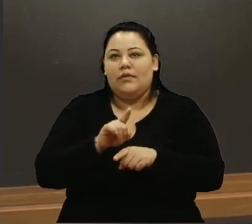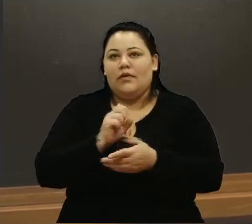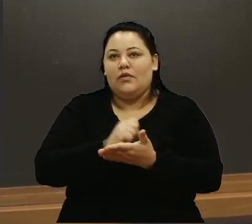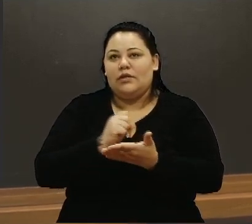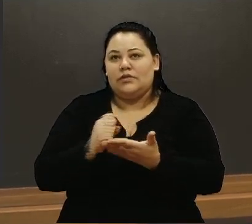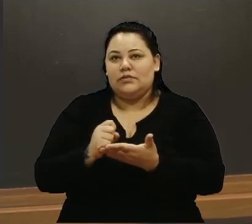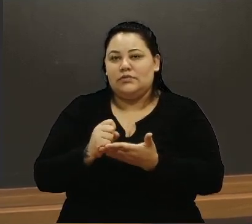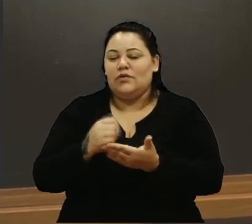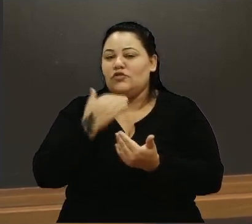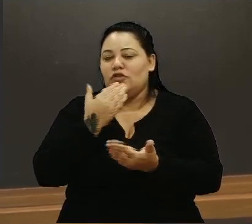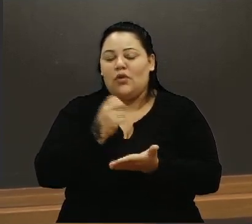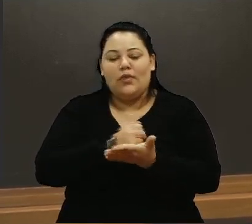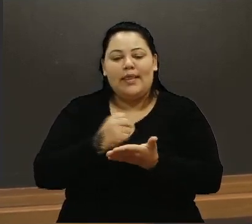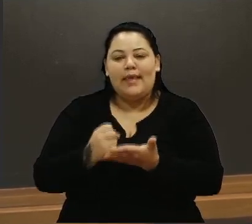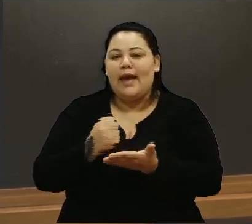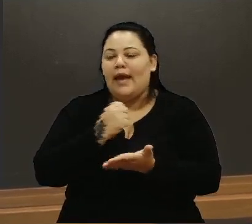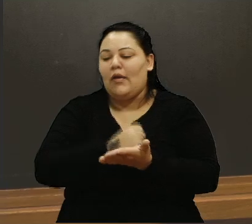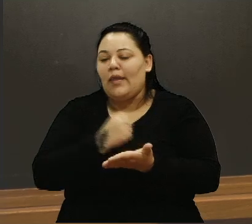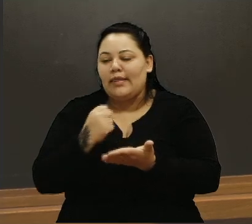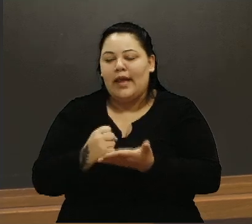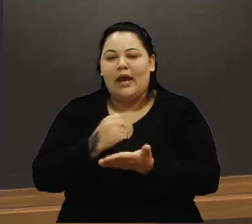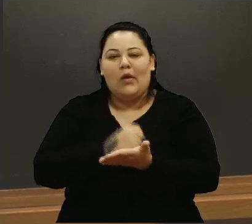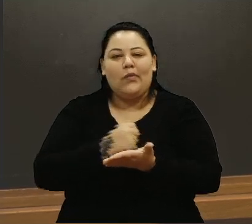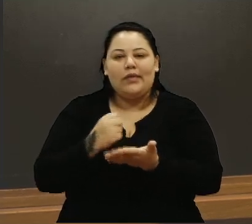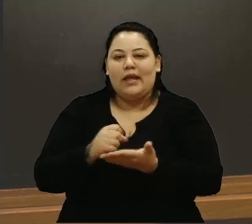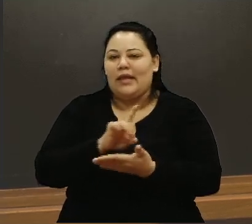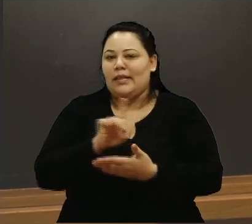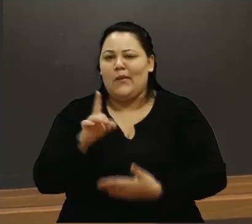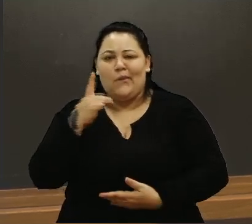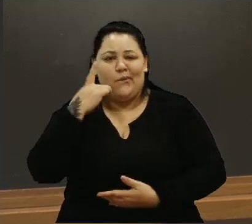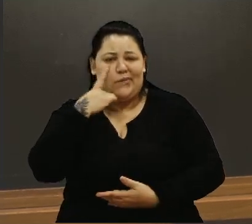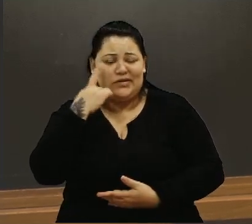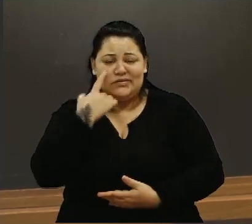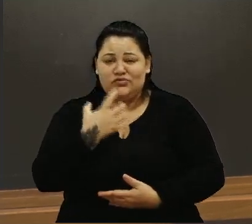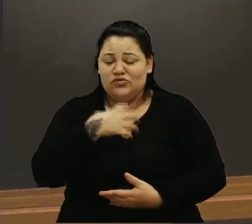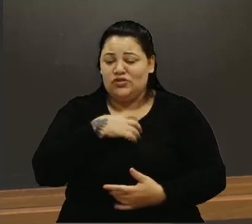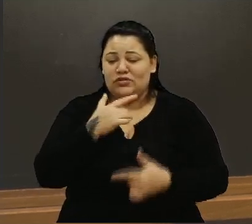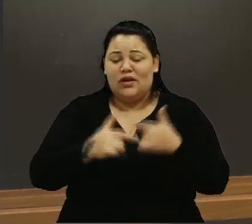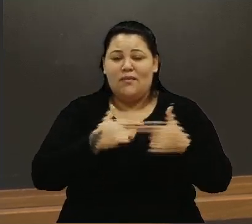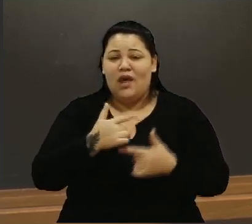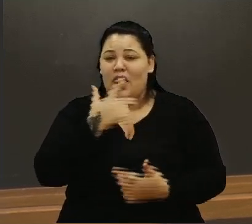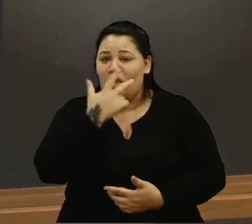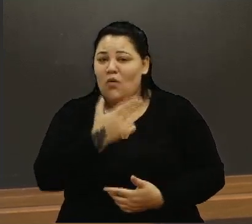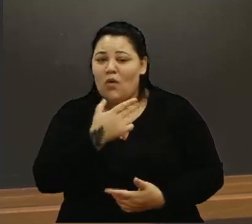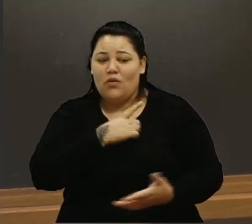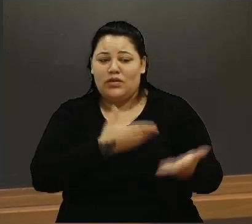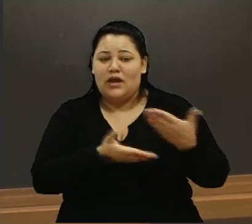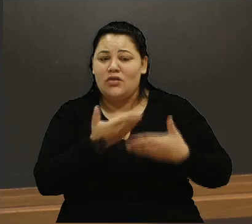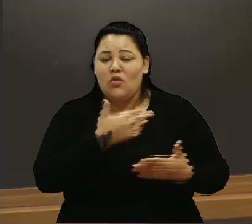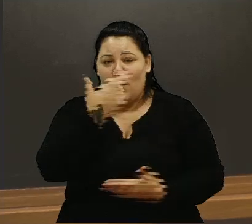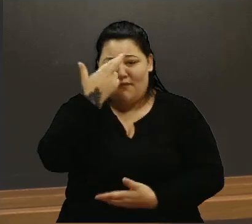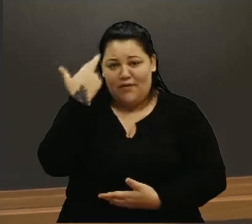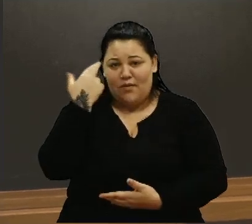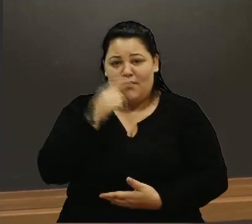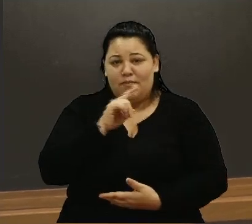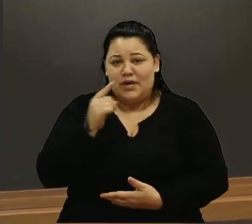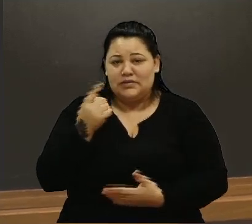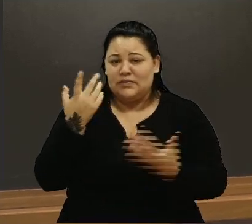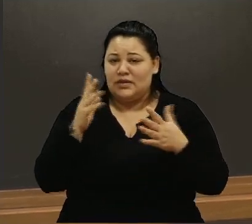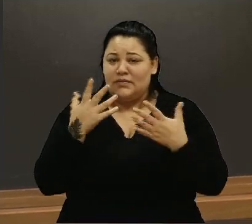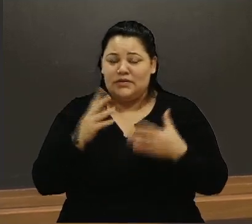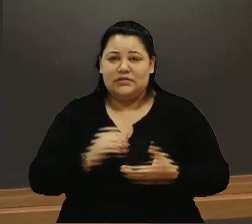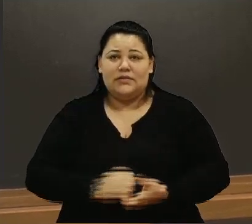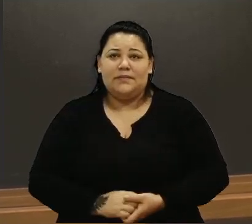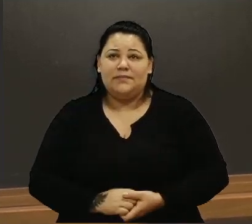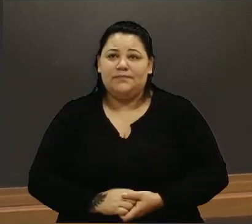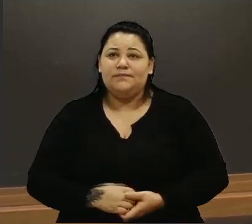gente contratar e não pensar a forma de atuação como tratou o vereador Rafael Bueno, mas parabenizar o senhor, que eu tenho achado